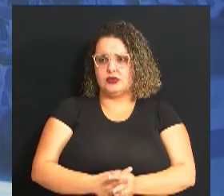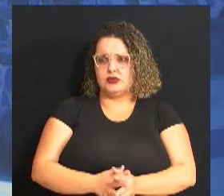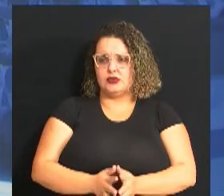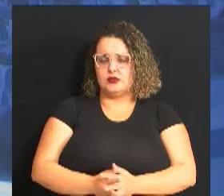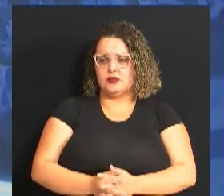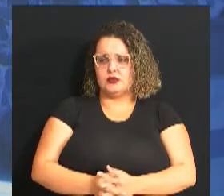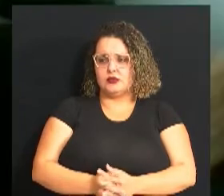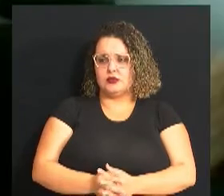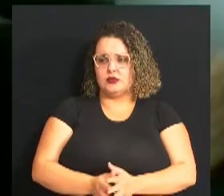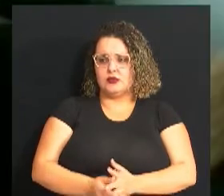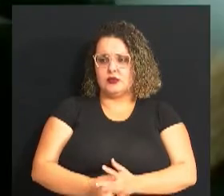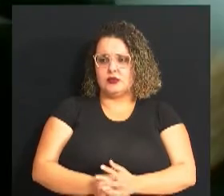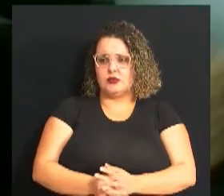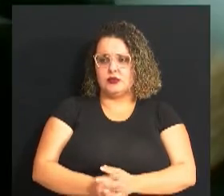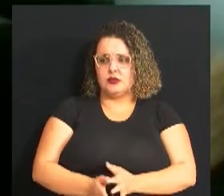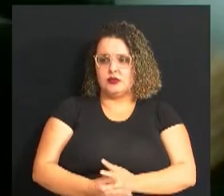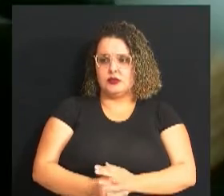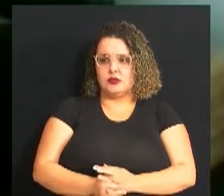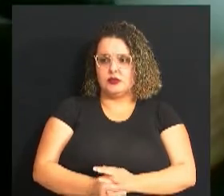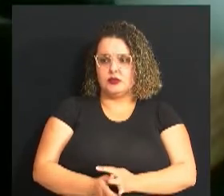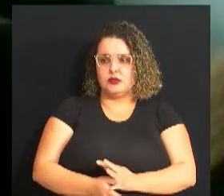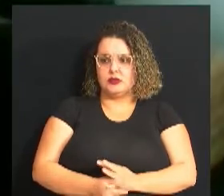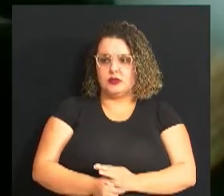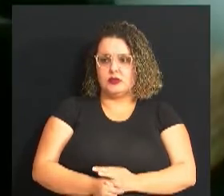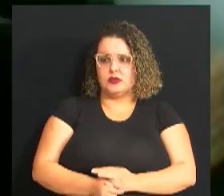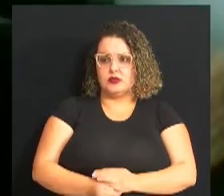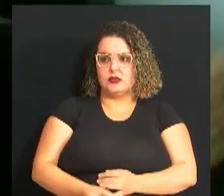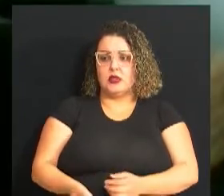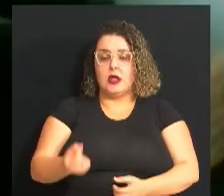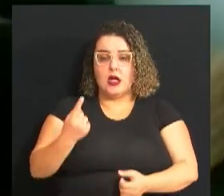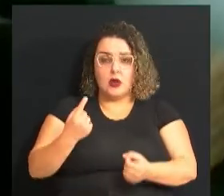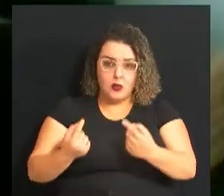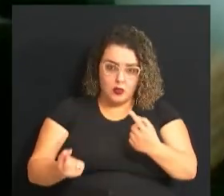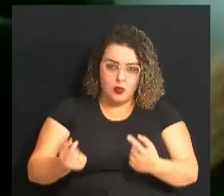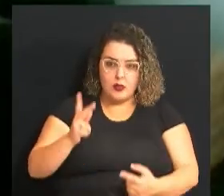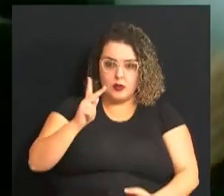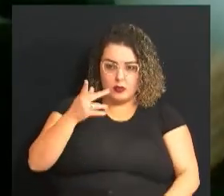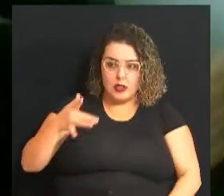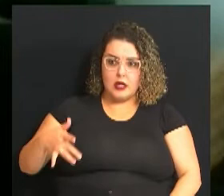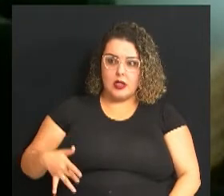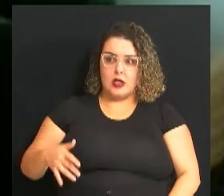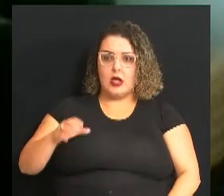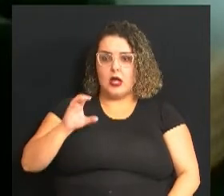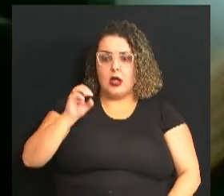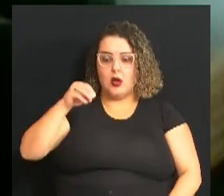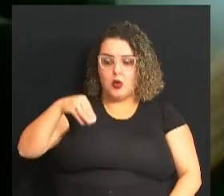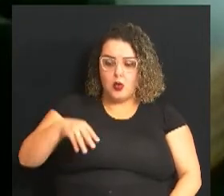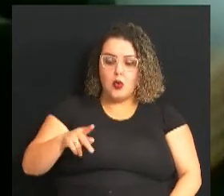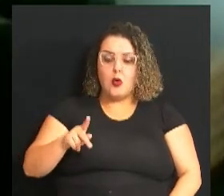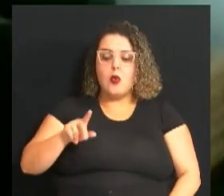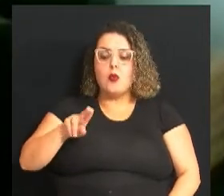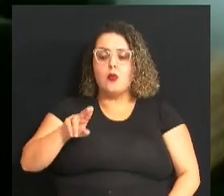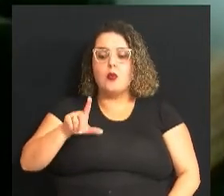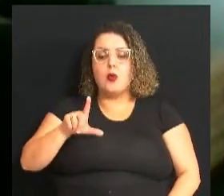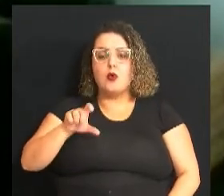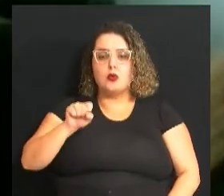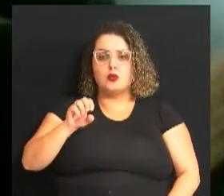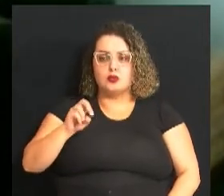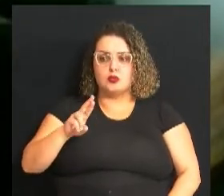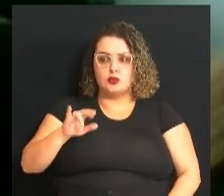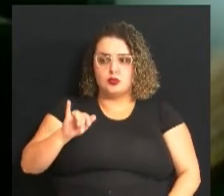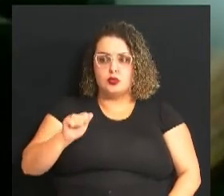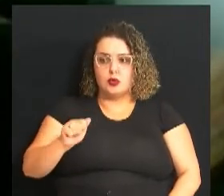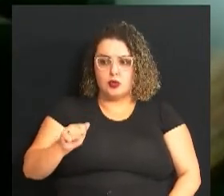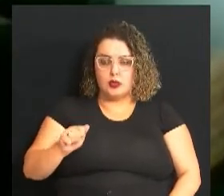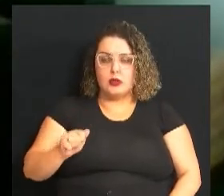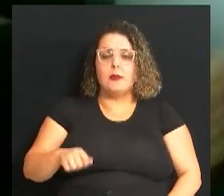Algumas hepatites são de notificação compulsória, que a gente fala, né? Nós precisamos, sim, inserir no sistema e